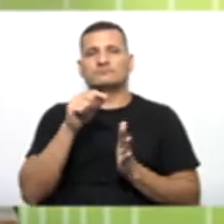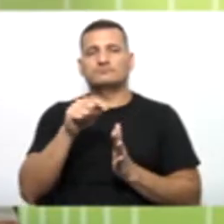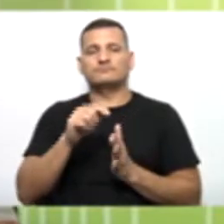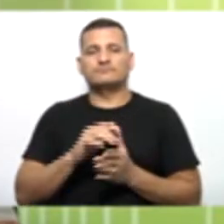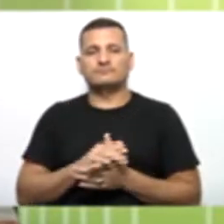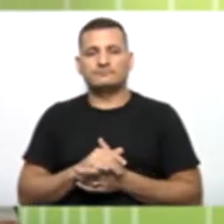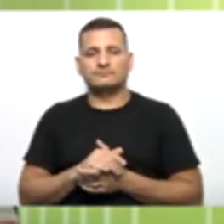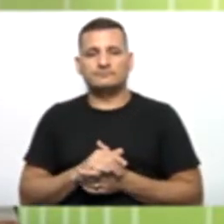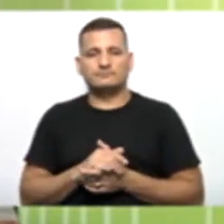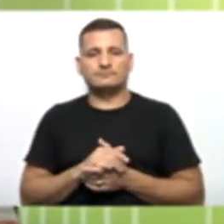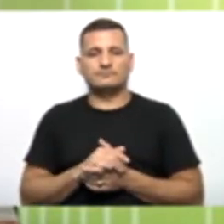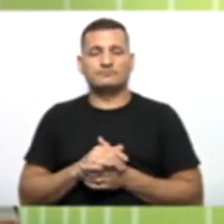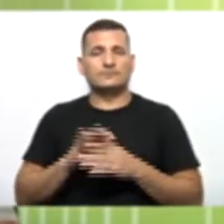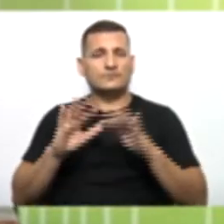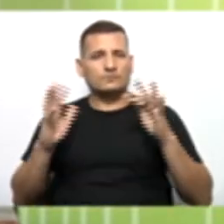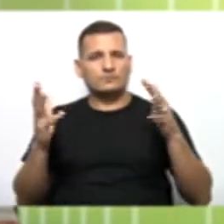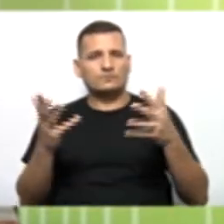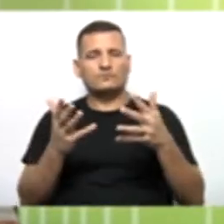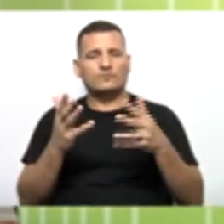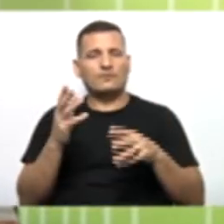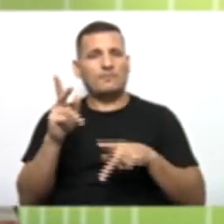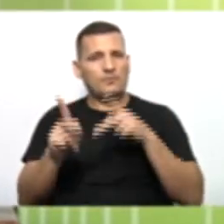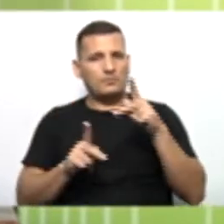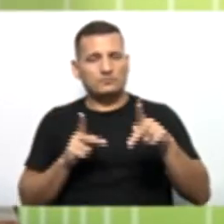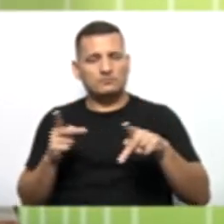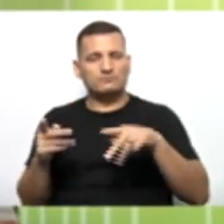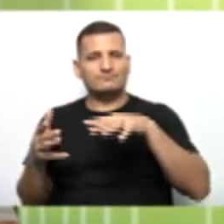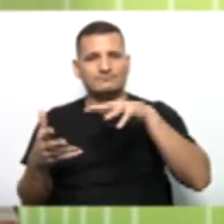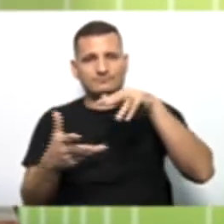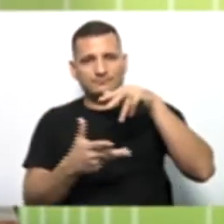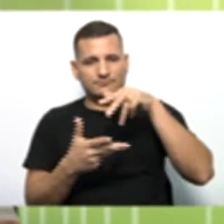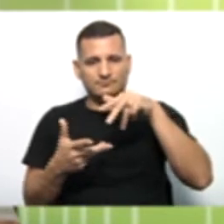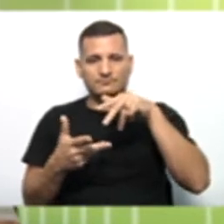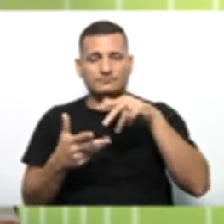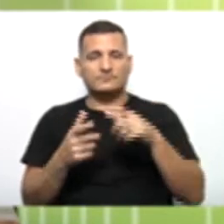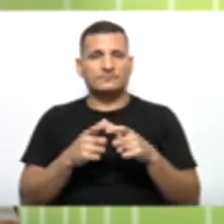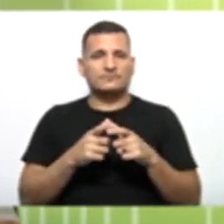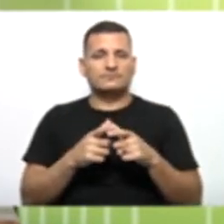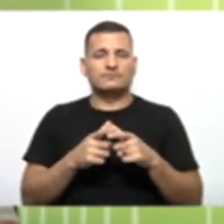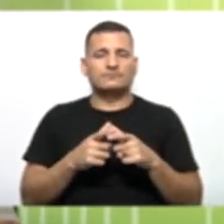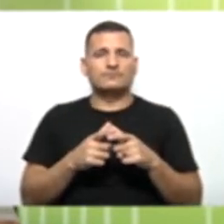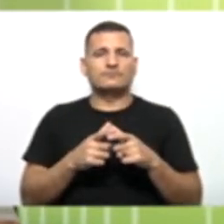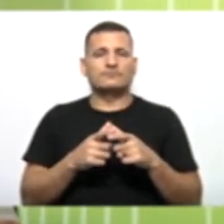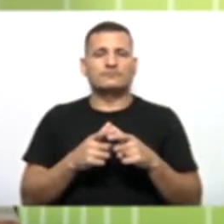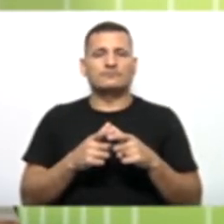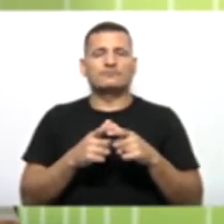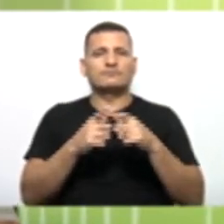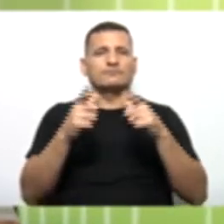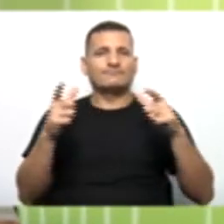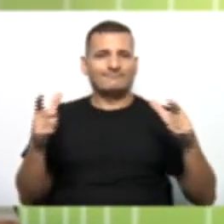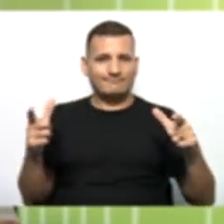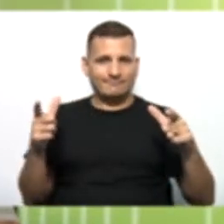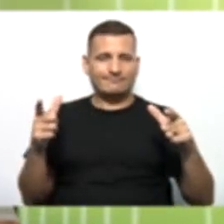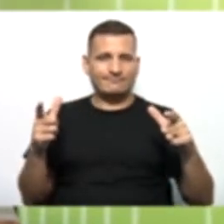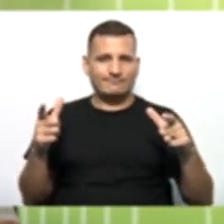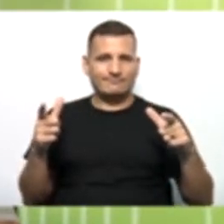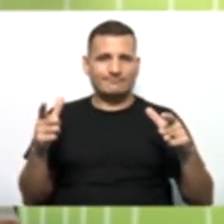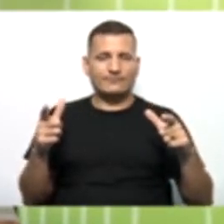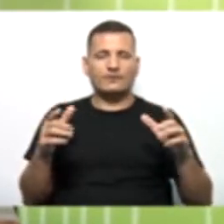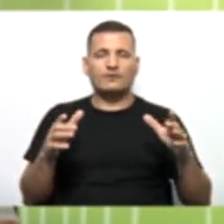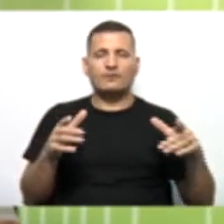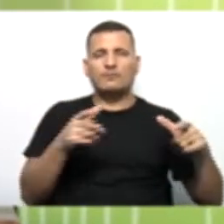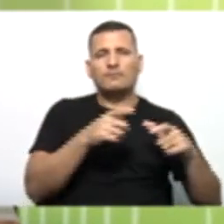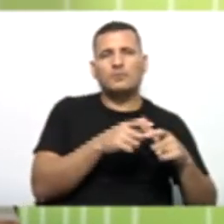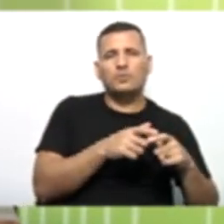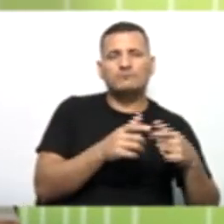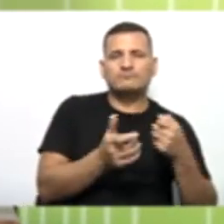Que de toda a população mundial, a maior parte do que é produzido é consumido por uma menor parte dessa